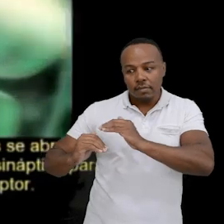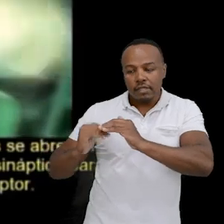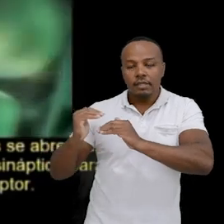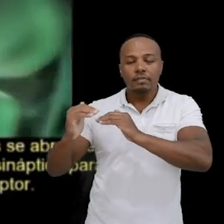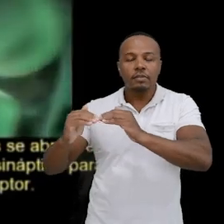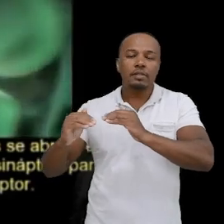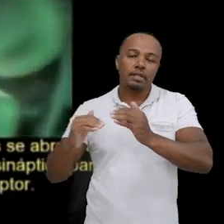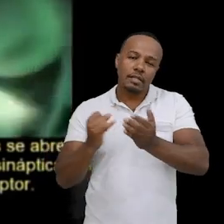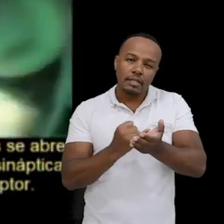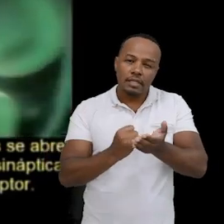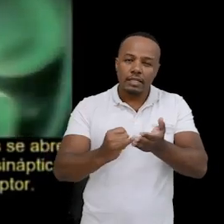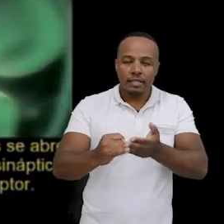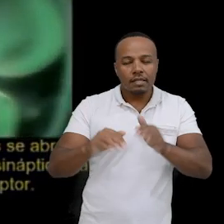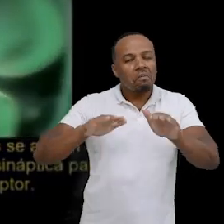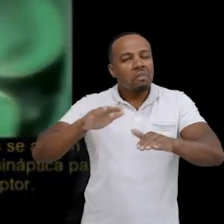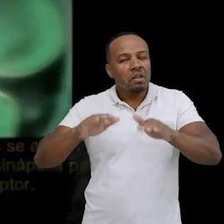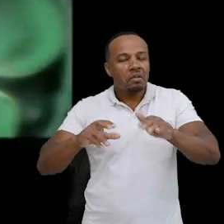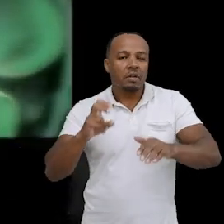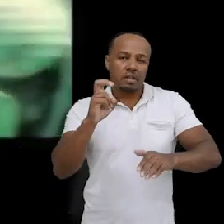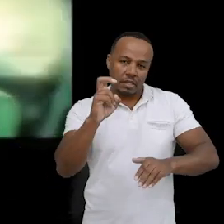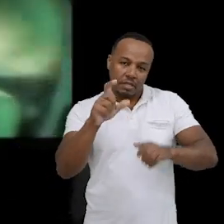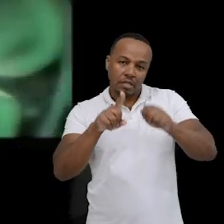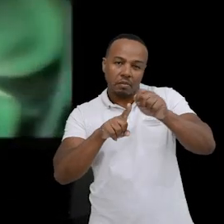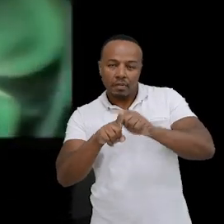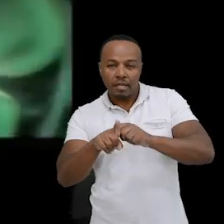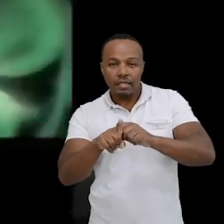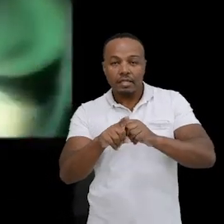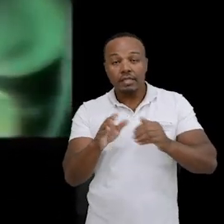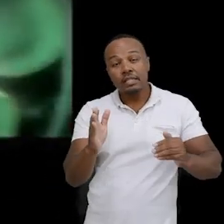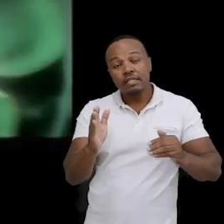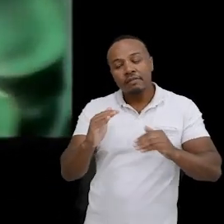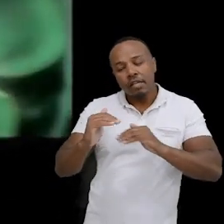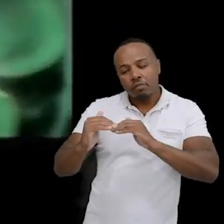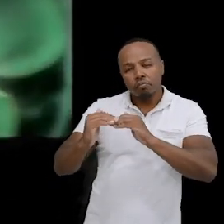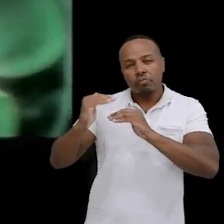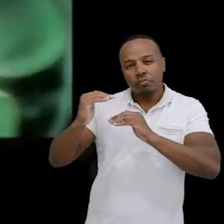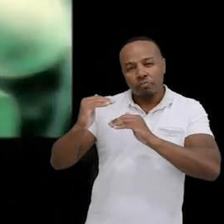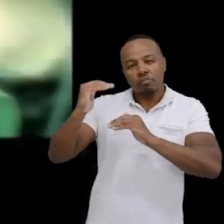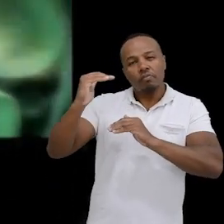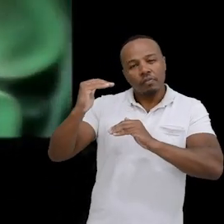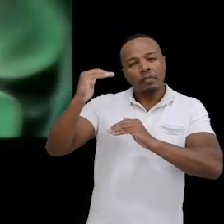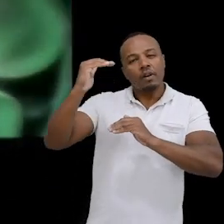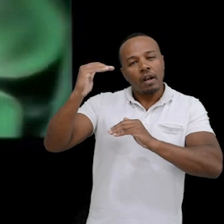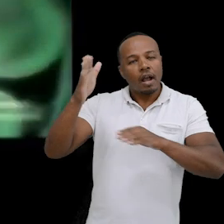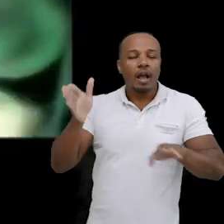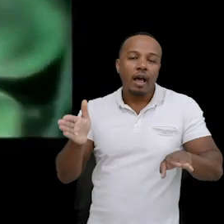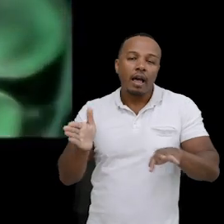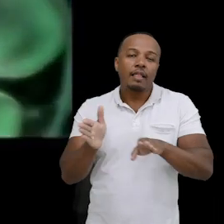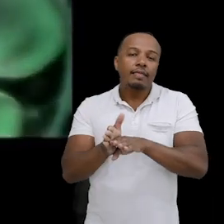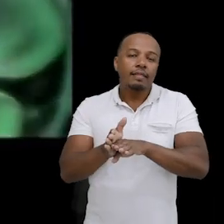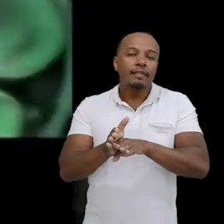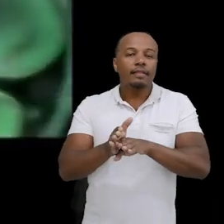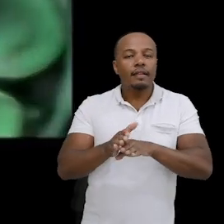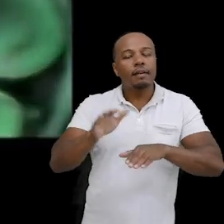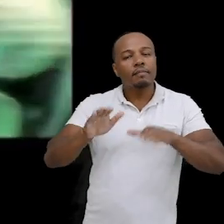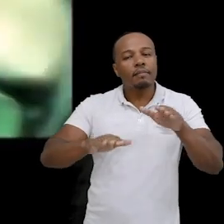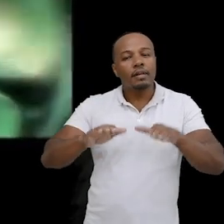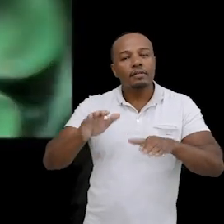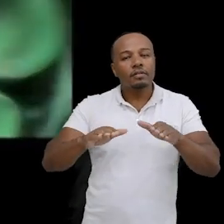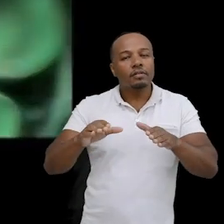de pontos de acoplamento. Esse processo se inicia aos 5 meses intraútero e vai